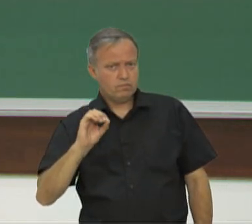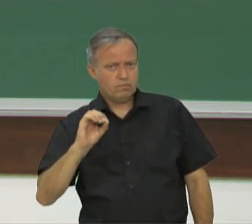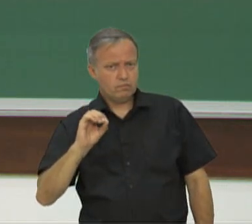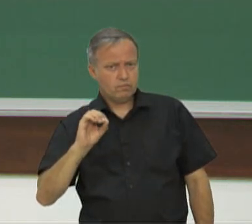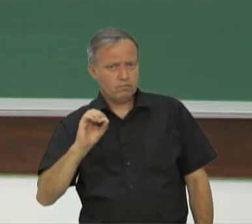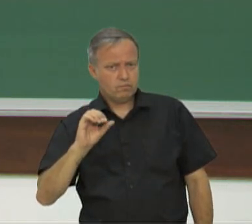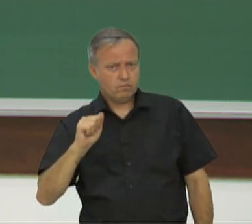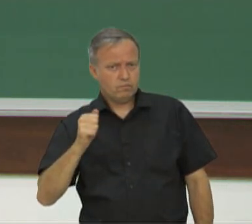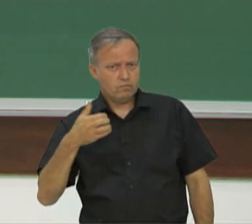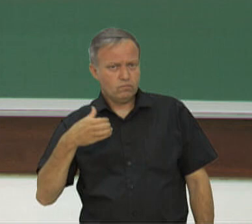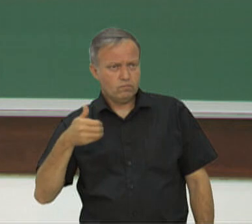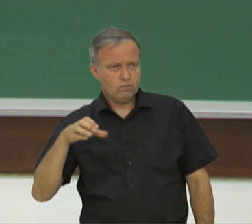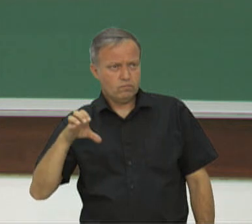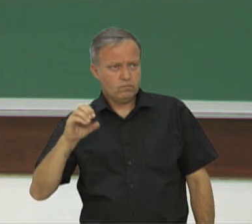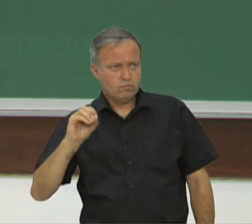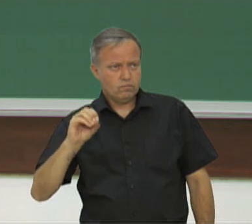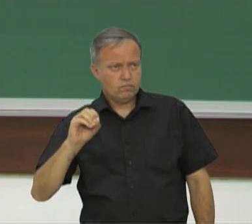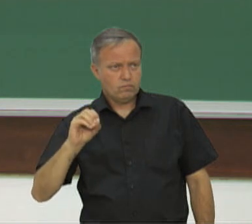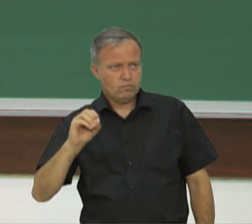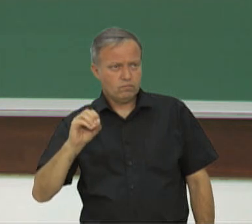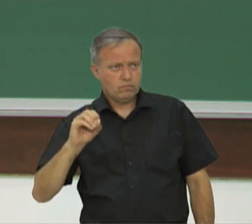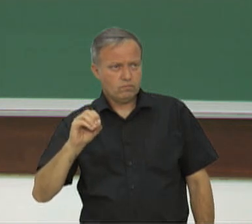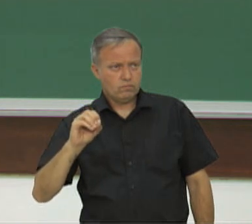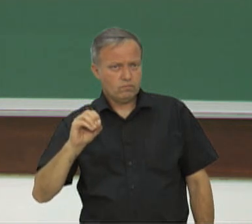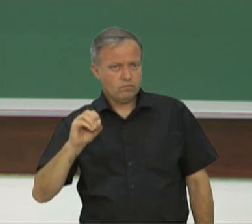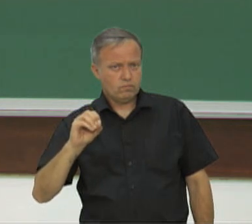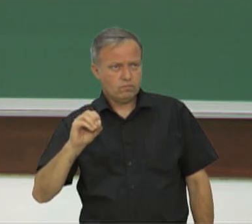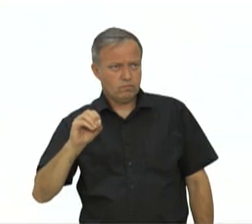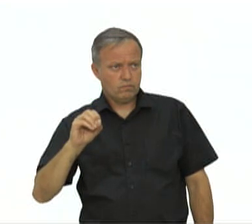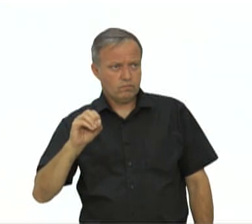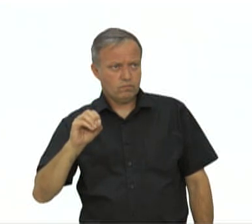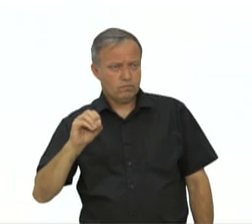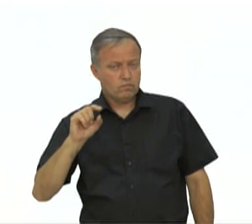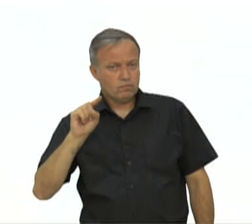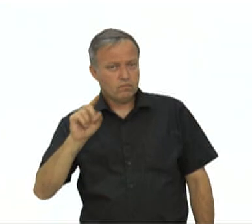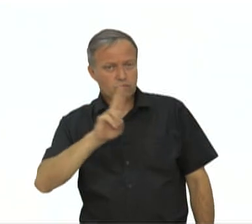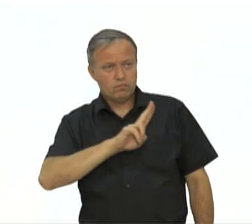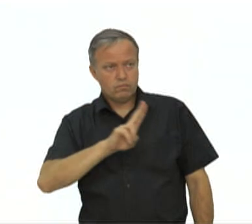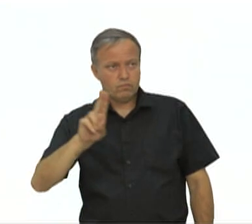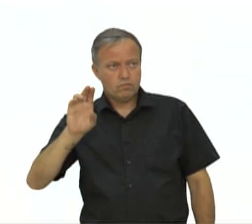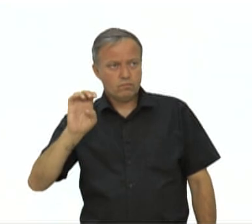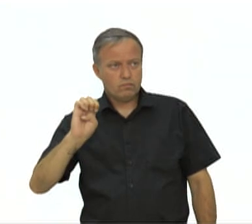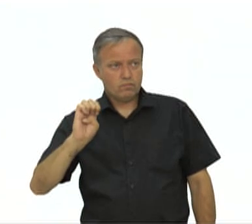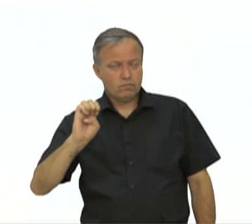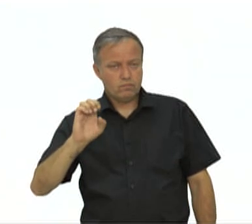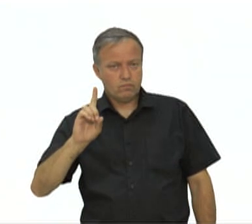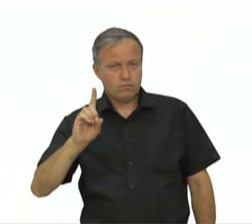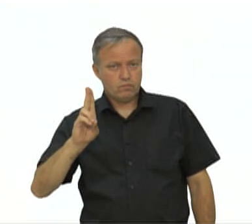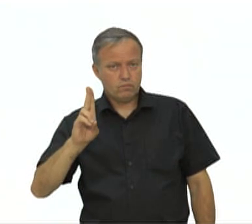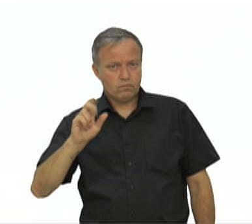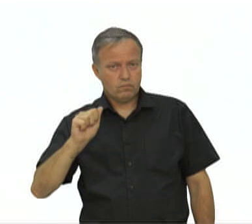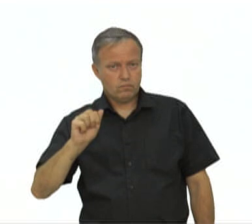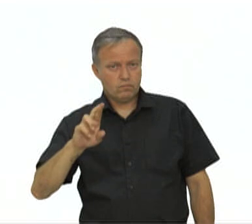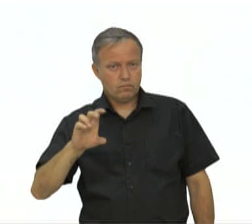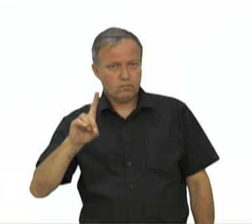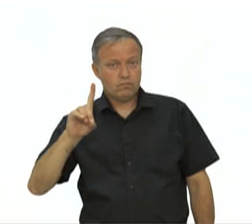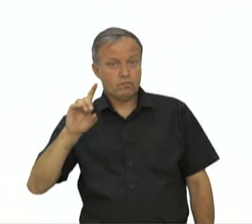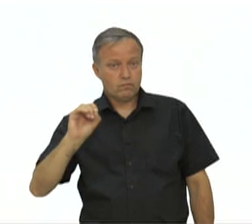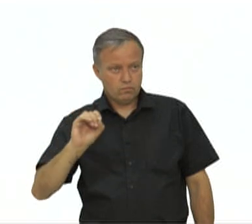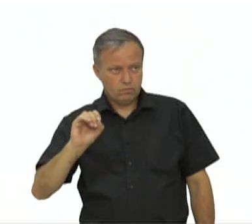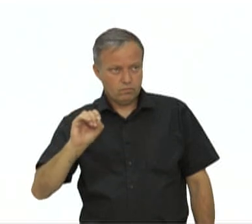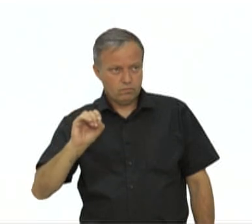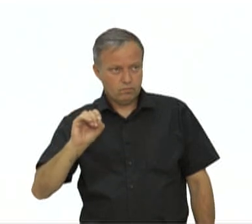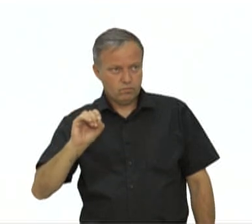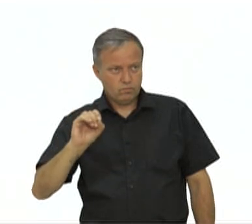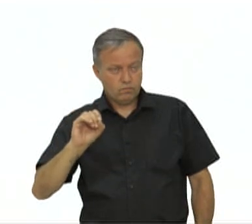o seu trabalho e registra isso em foto. Esse artista se chama Eduardo Navarro. Ok? Então aqui